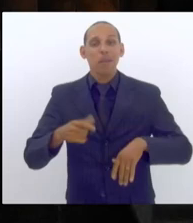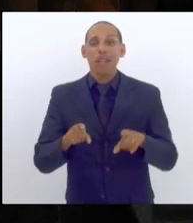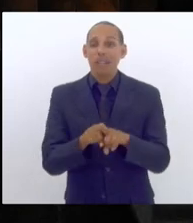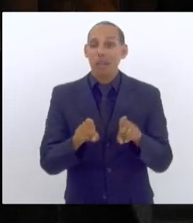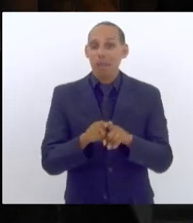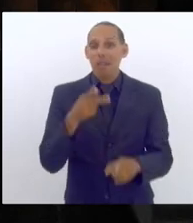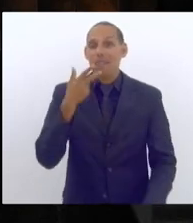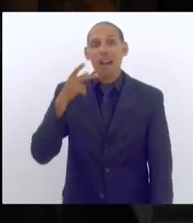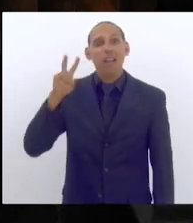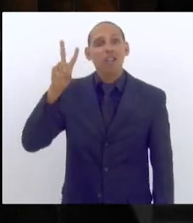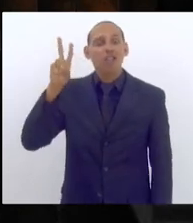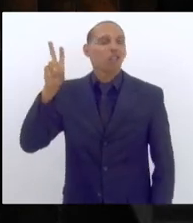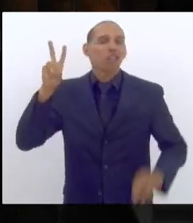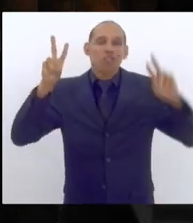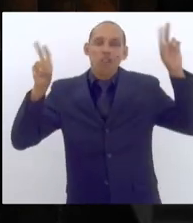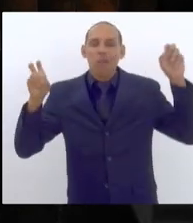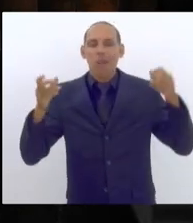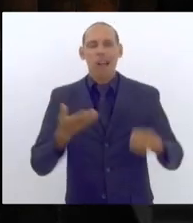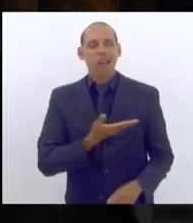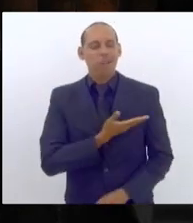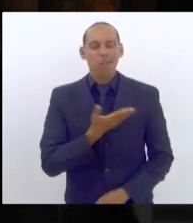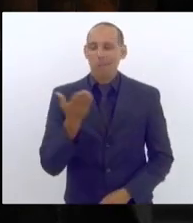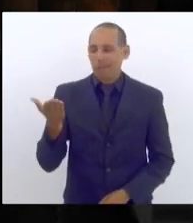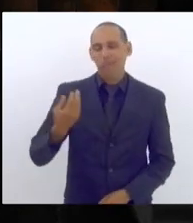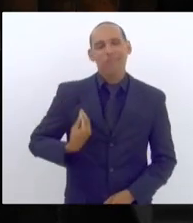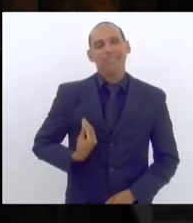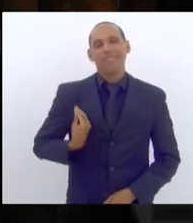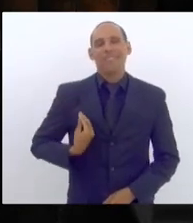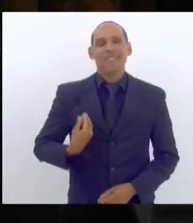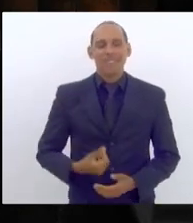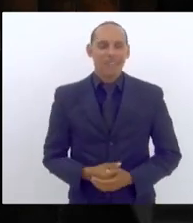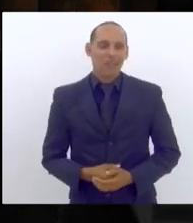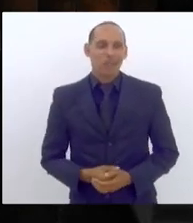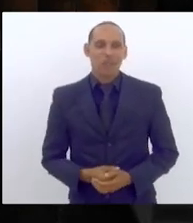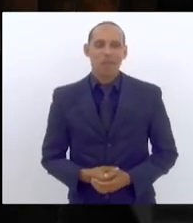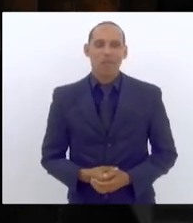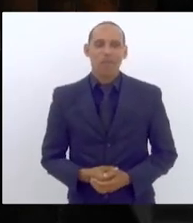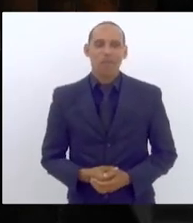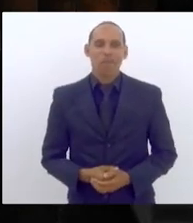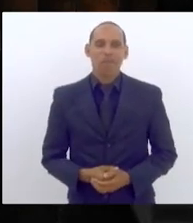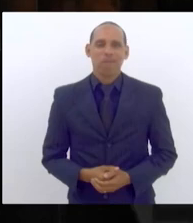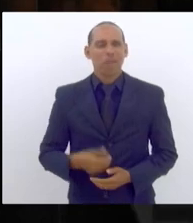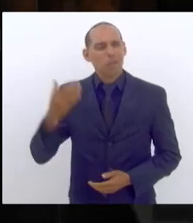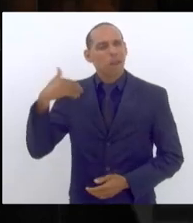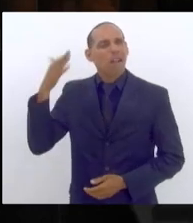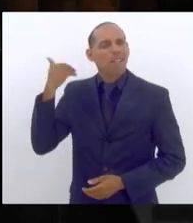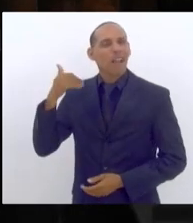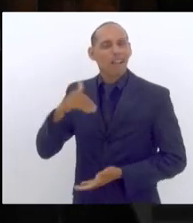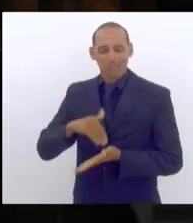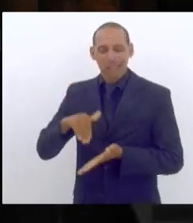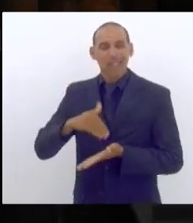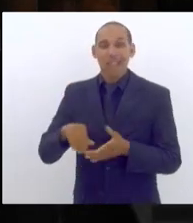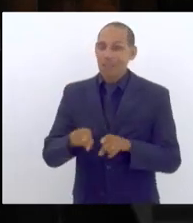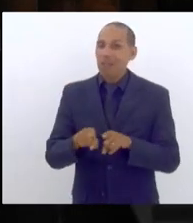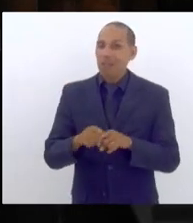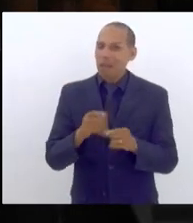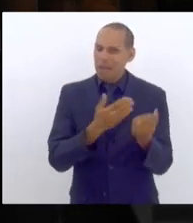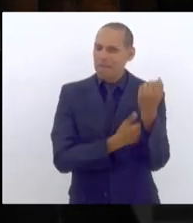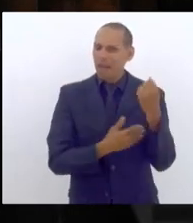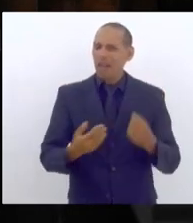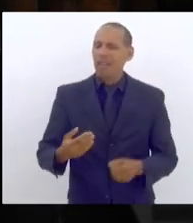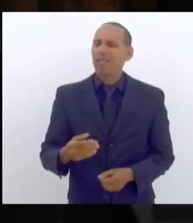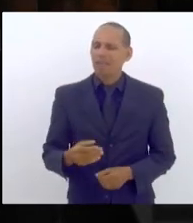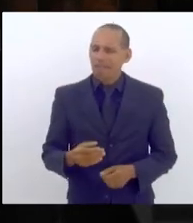falar de um amigo aqui presente que foi secretário de uma pasta muito